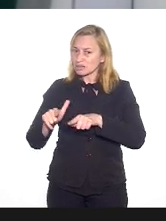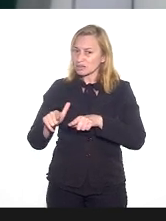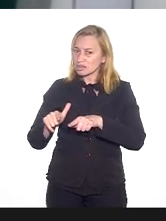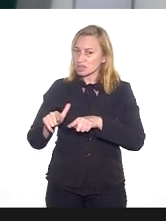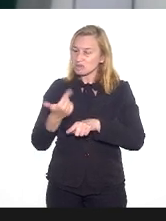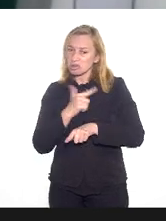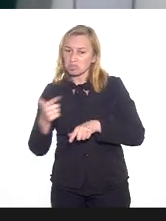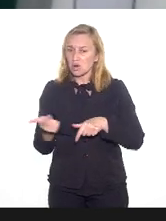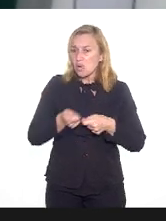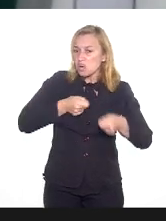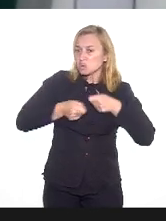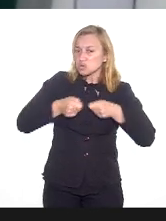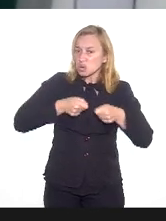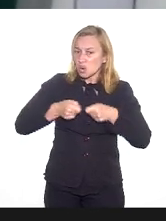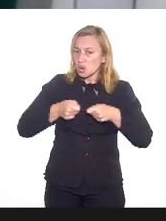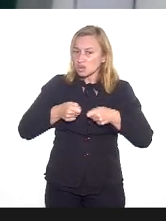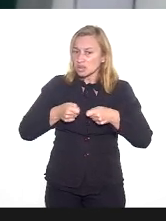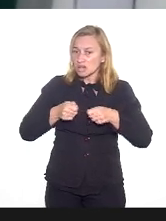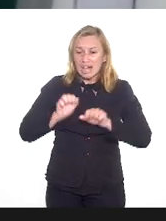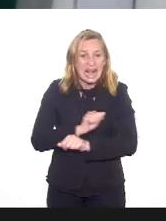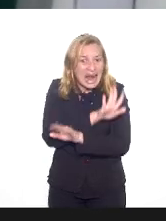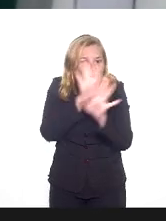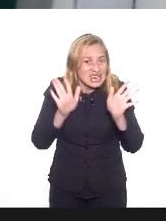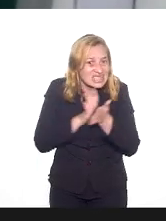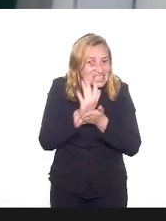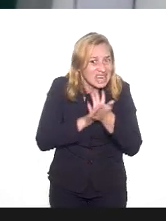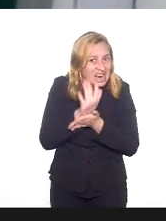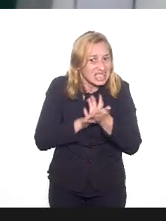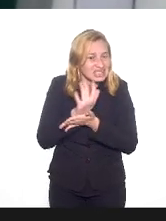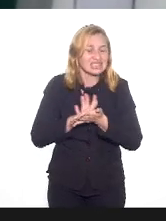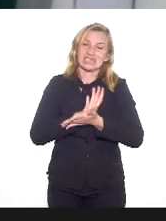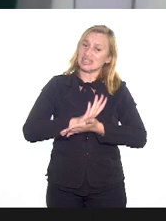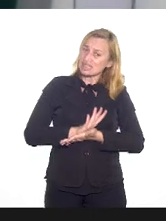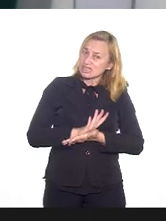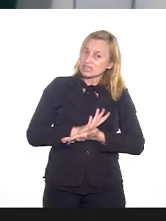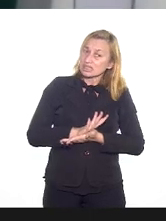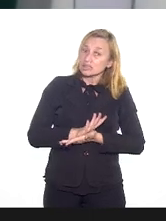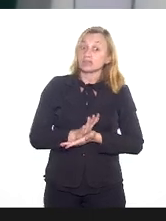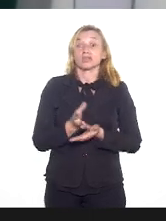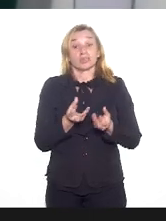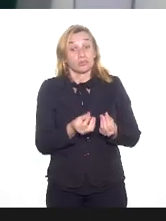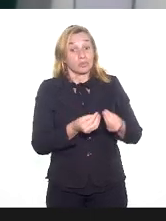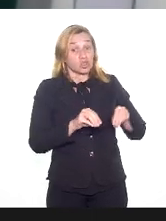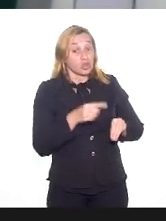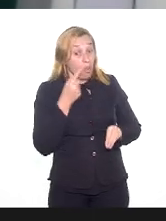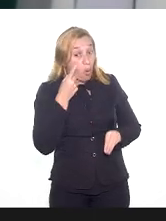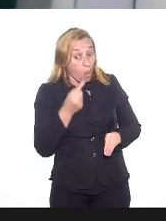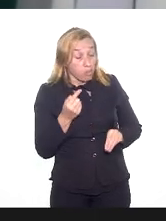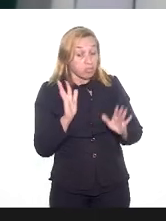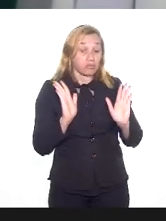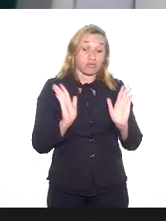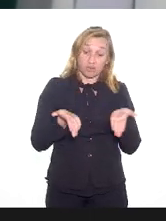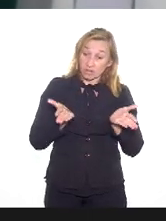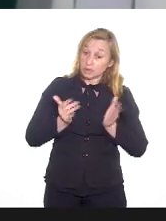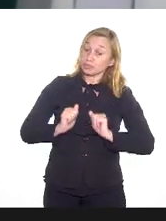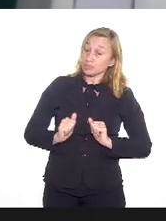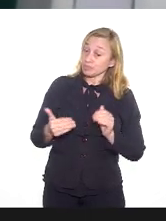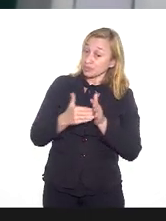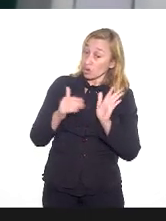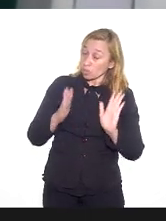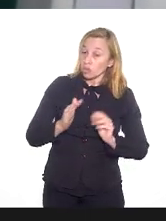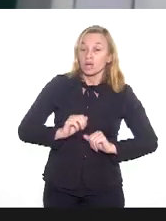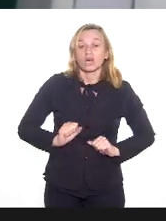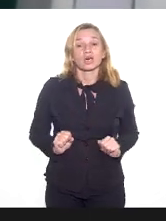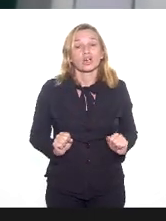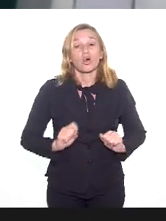nenhum controle, sem nenhuma transparência, sem nenhuma publicidade, com as consequências que nós temos até hoje.